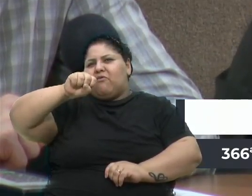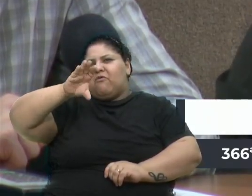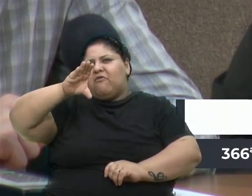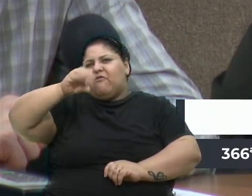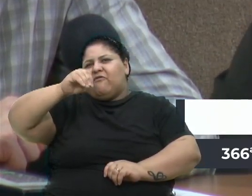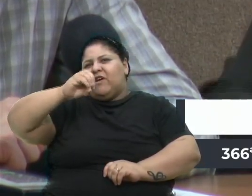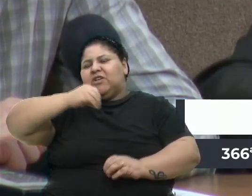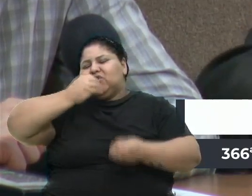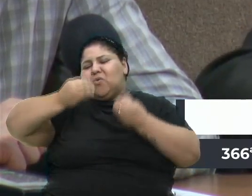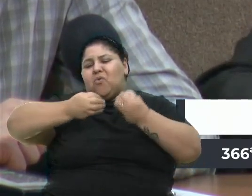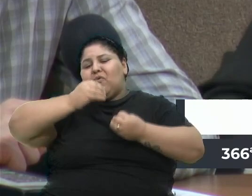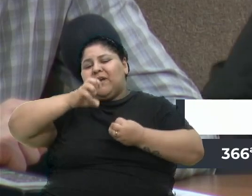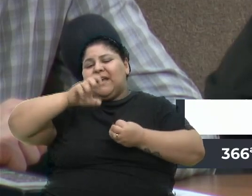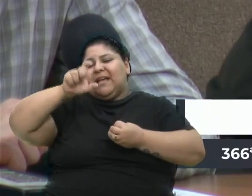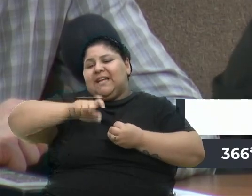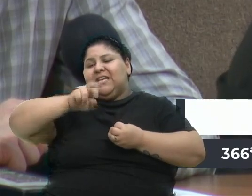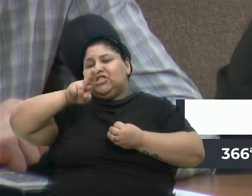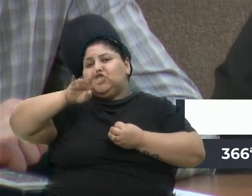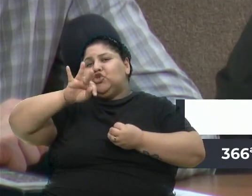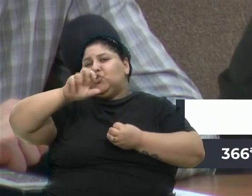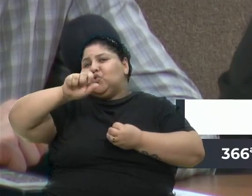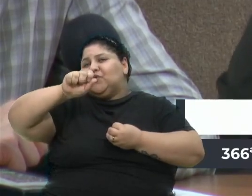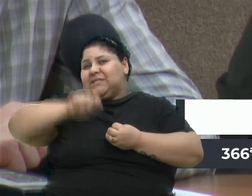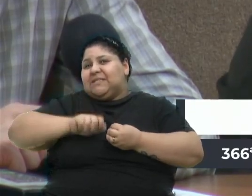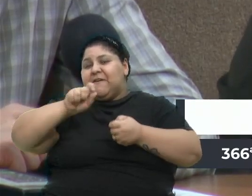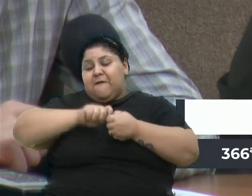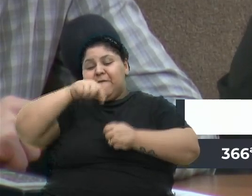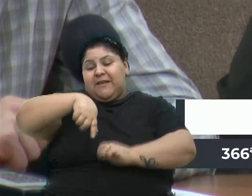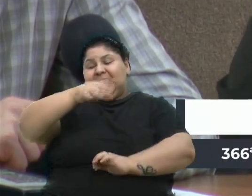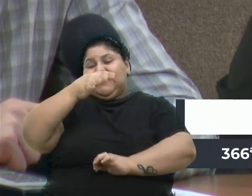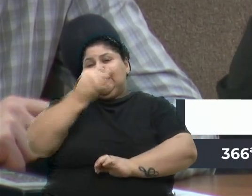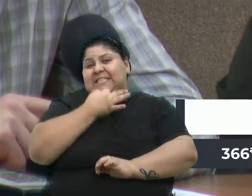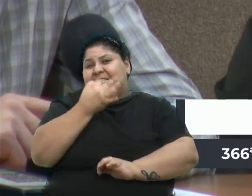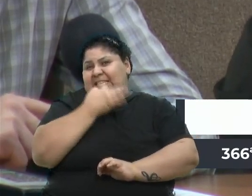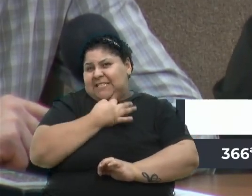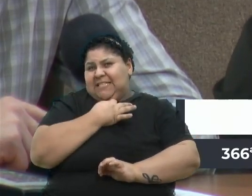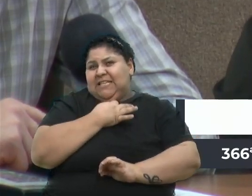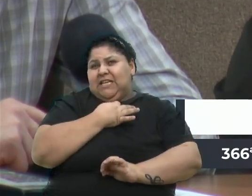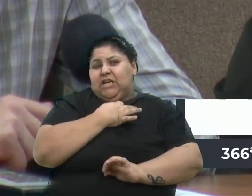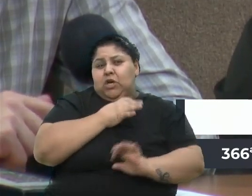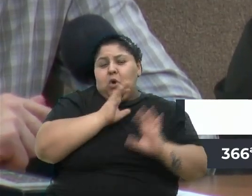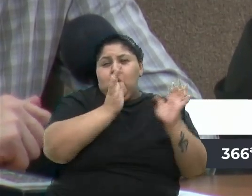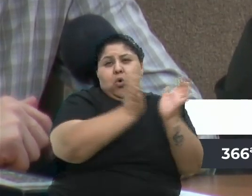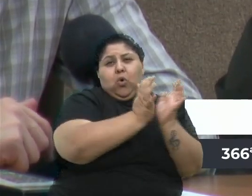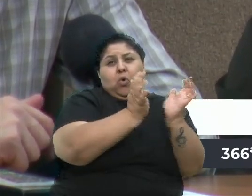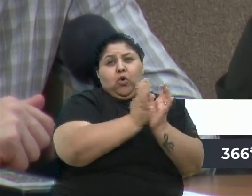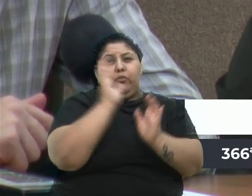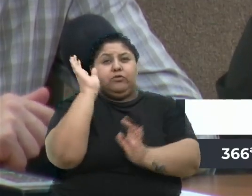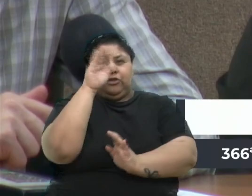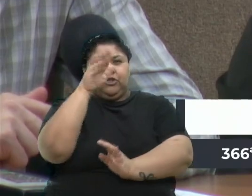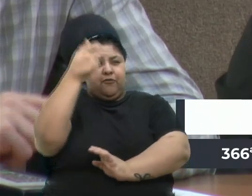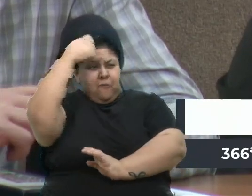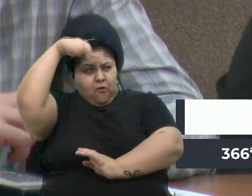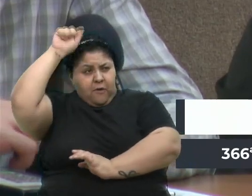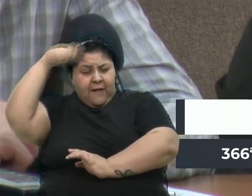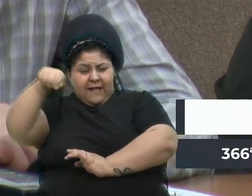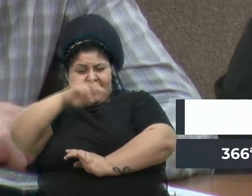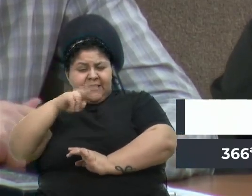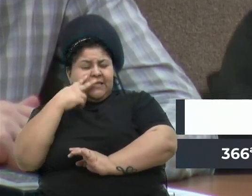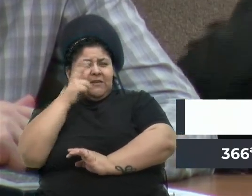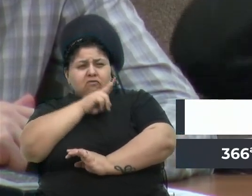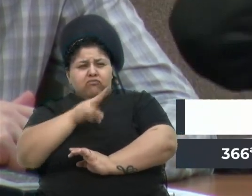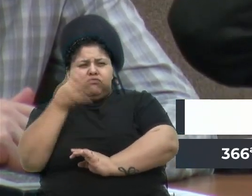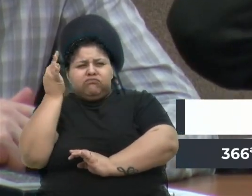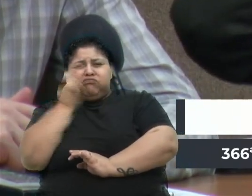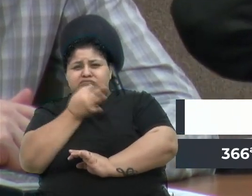por Caxias do Sul, time de futsal. O time de vôlei da UX, né, quando a gente ia lá assistir, era algo fantástico. E Caxias